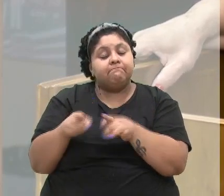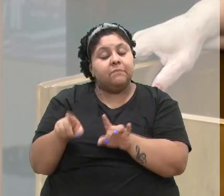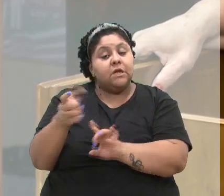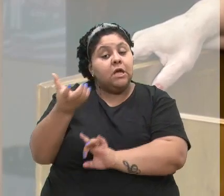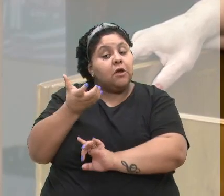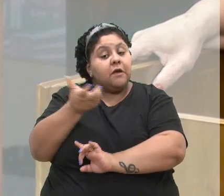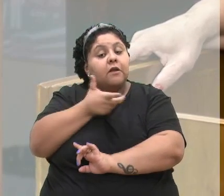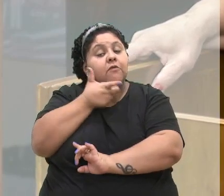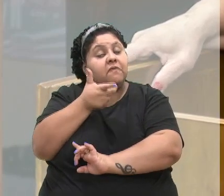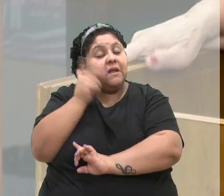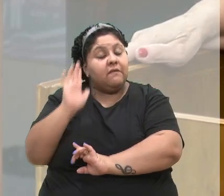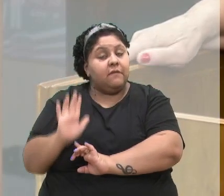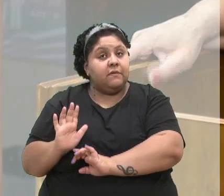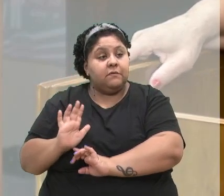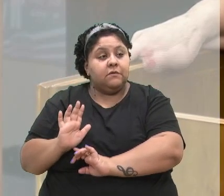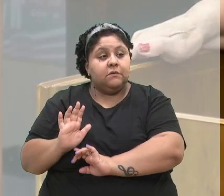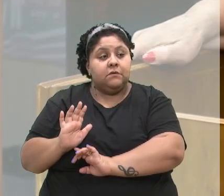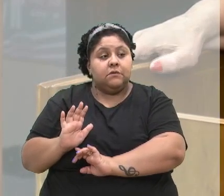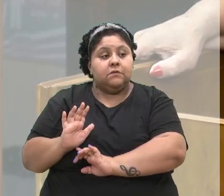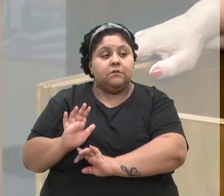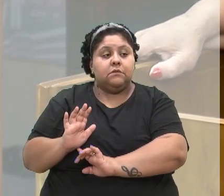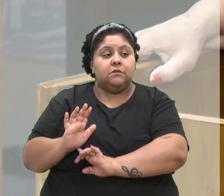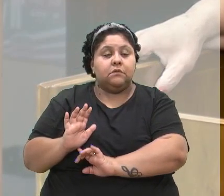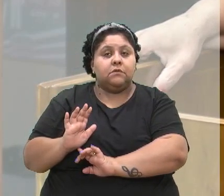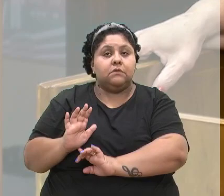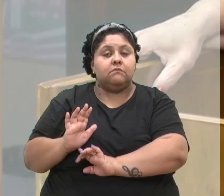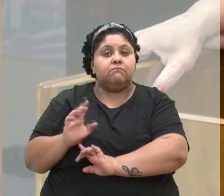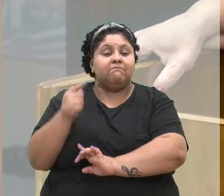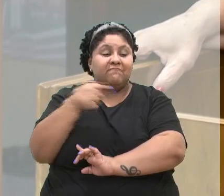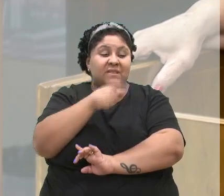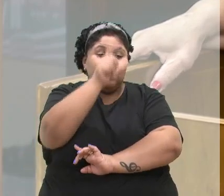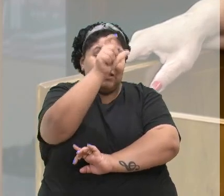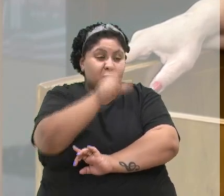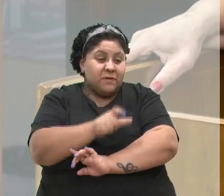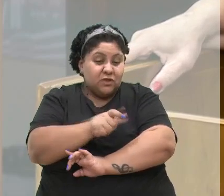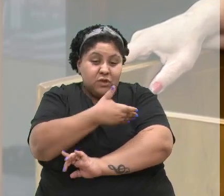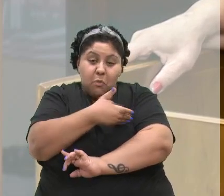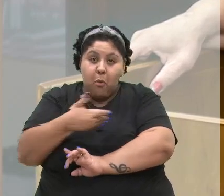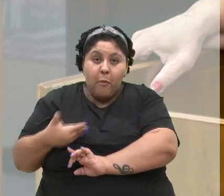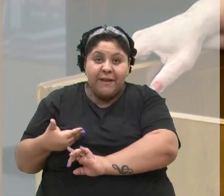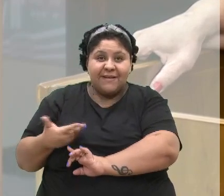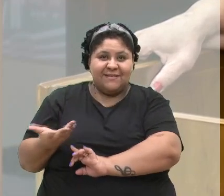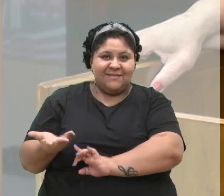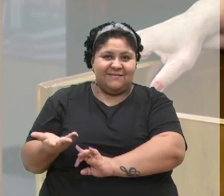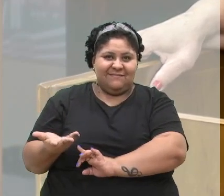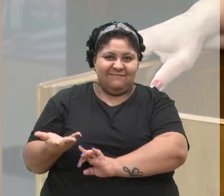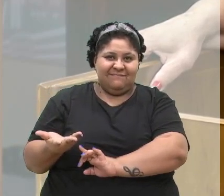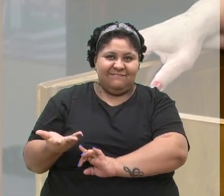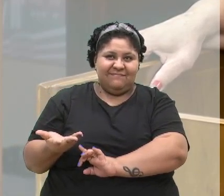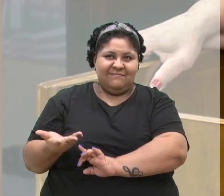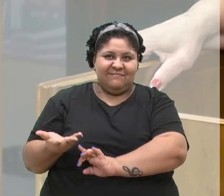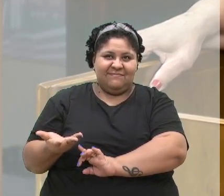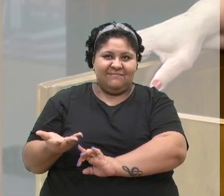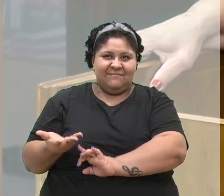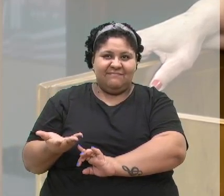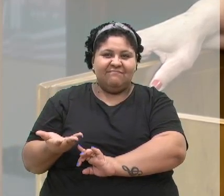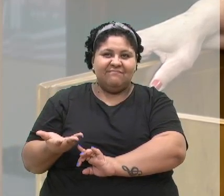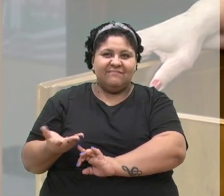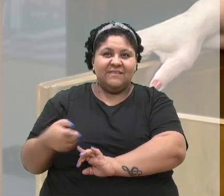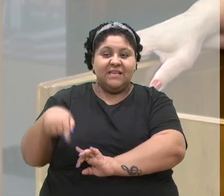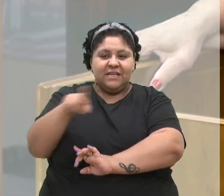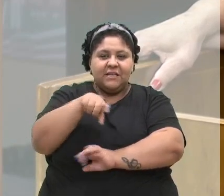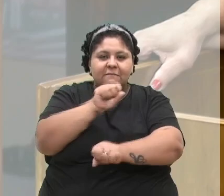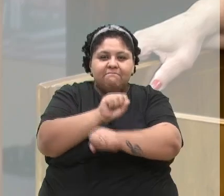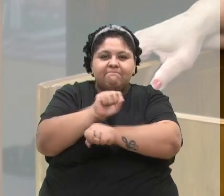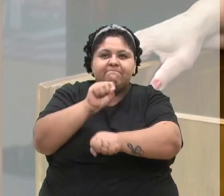queria dizer que eles são pessoas públicas. E no mínimo, a gente esperaria que